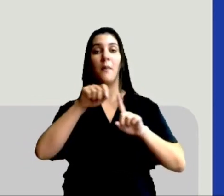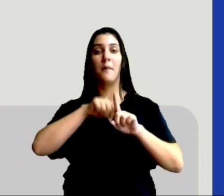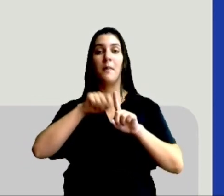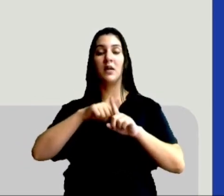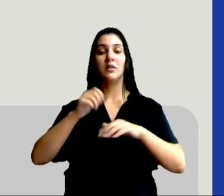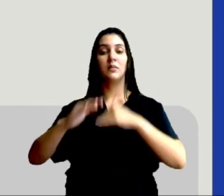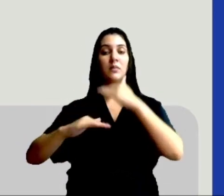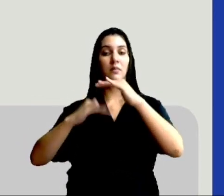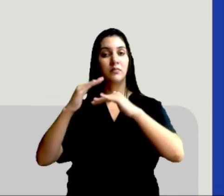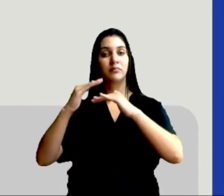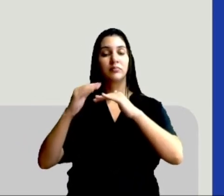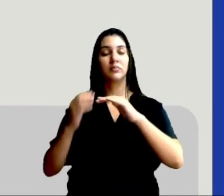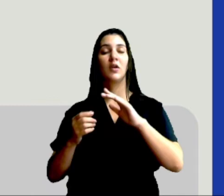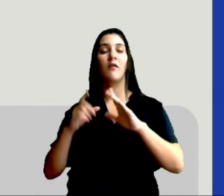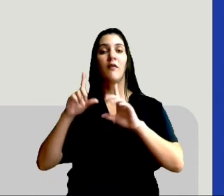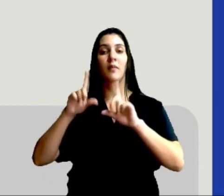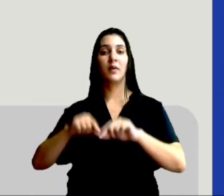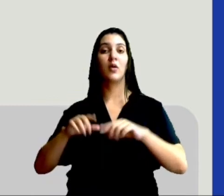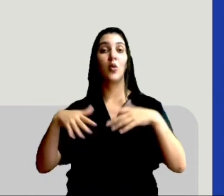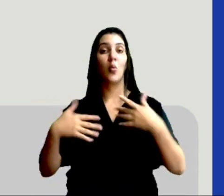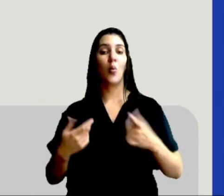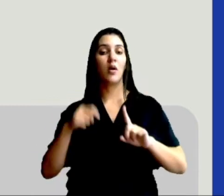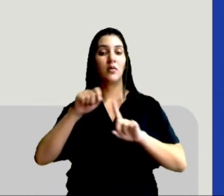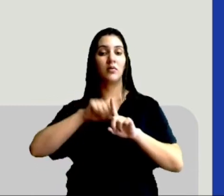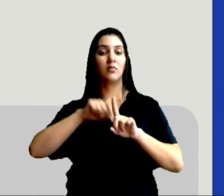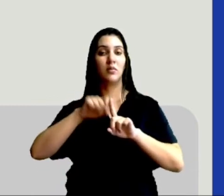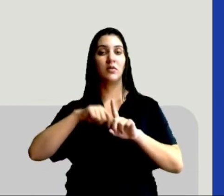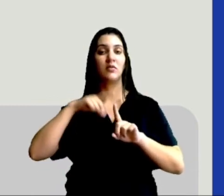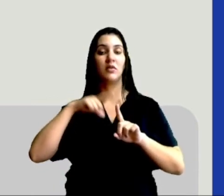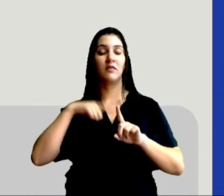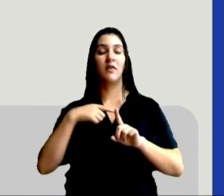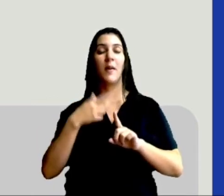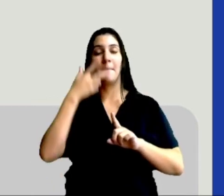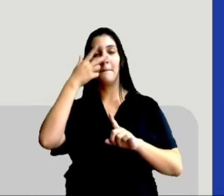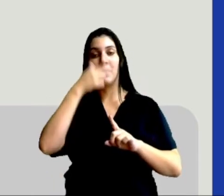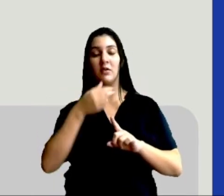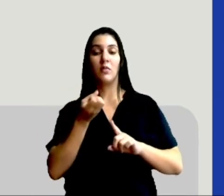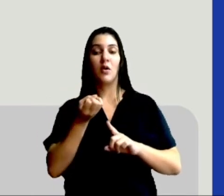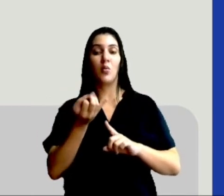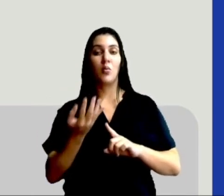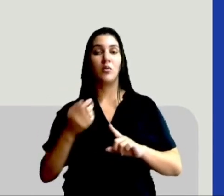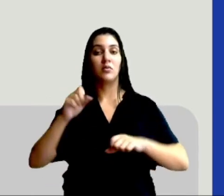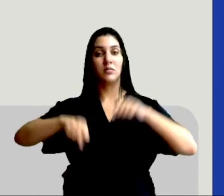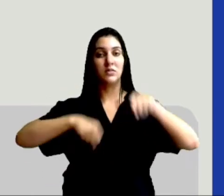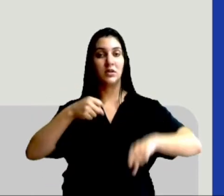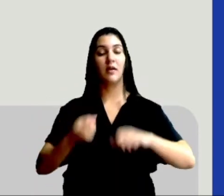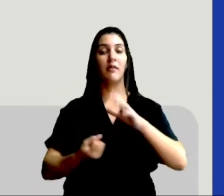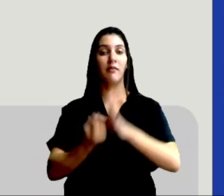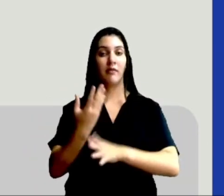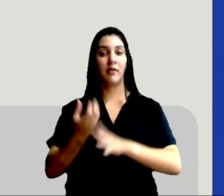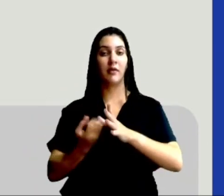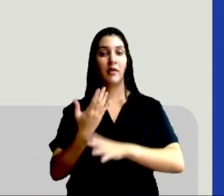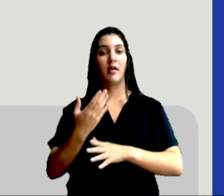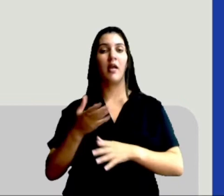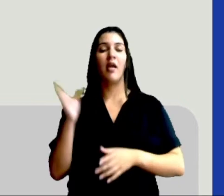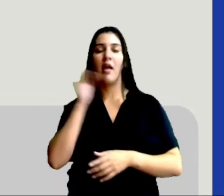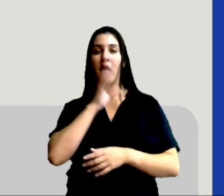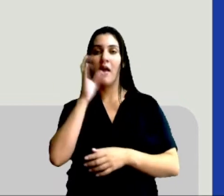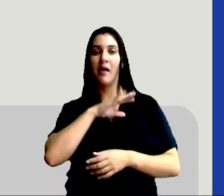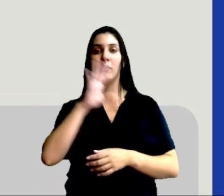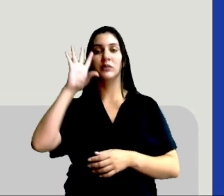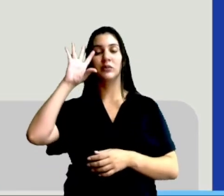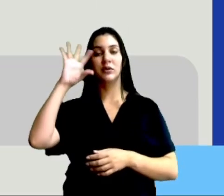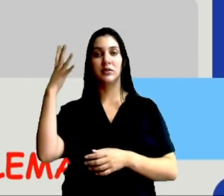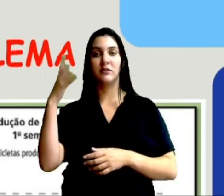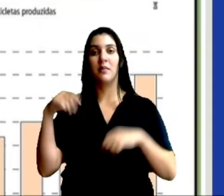menor. E quais os meses que tiveram a mesma quantidade de bicicletas produzidas? Esse é bem rápido da gente